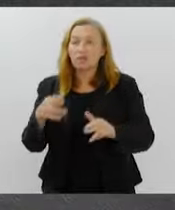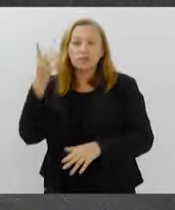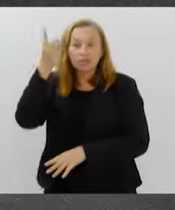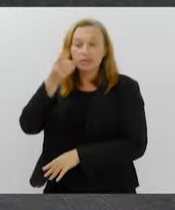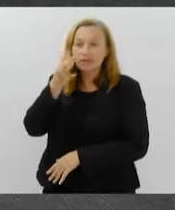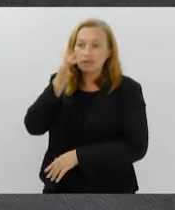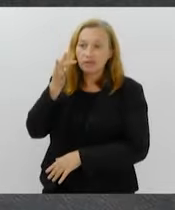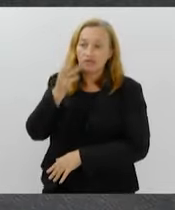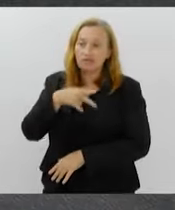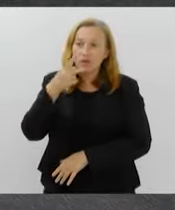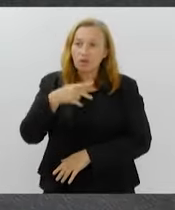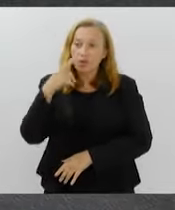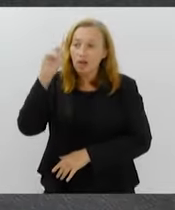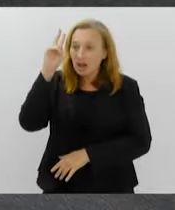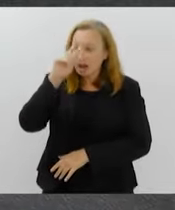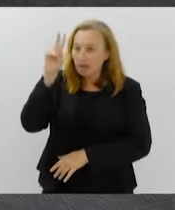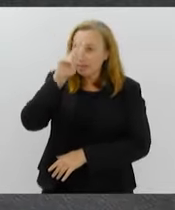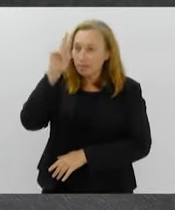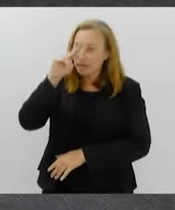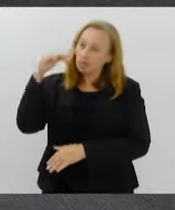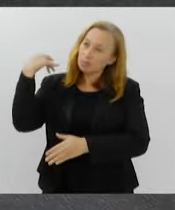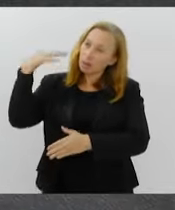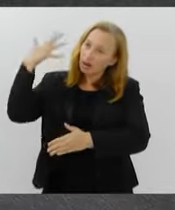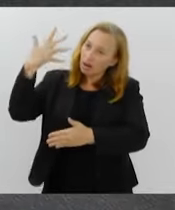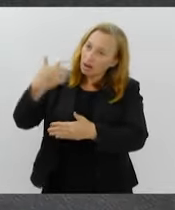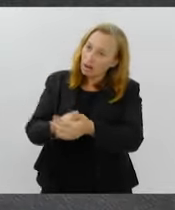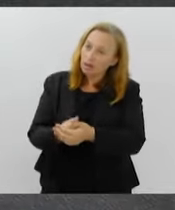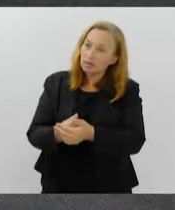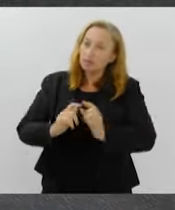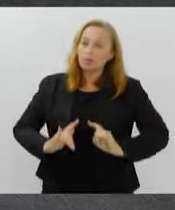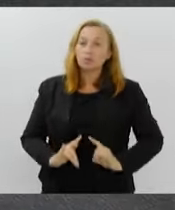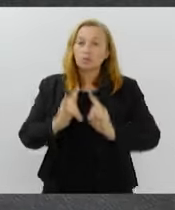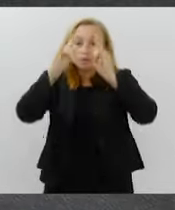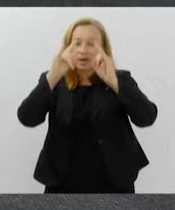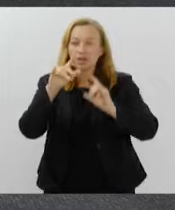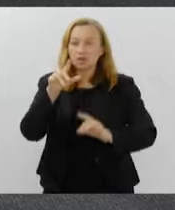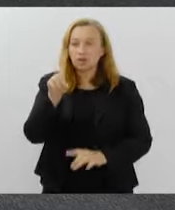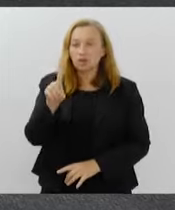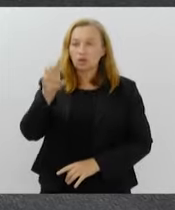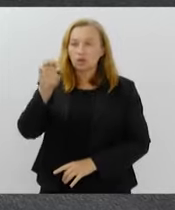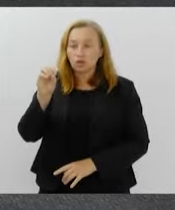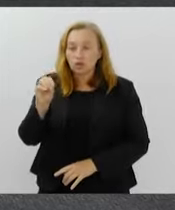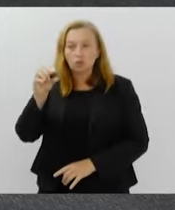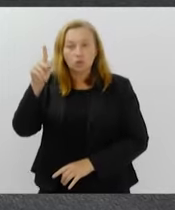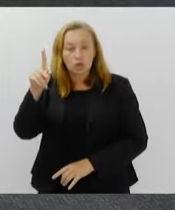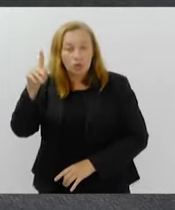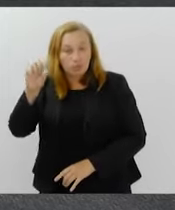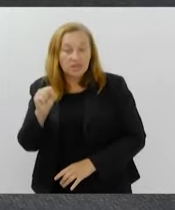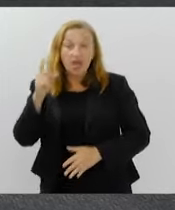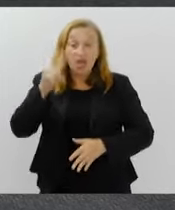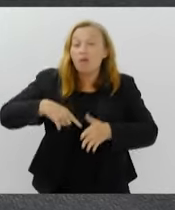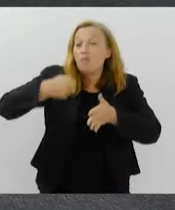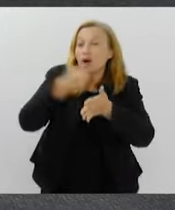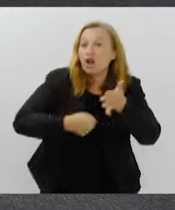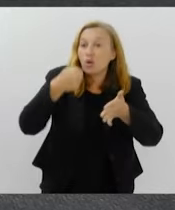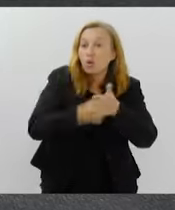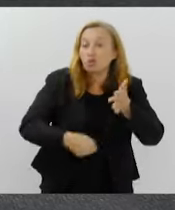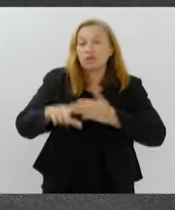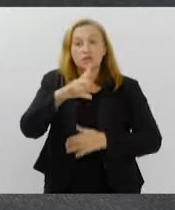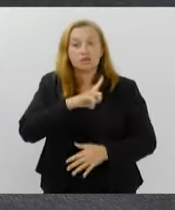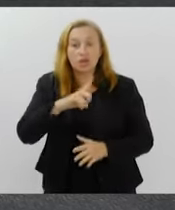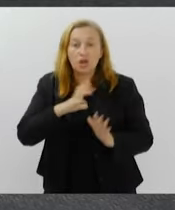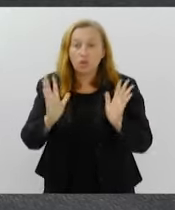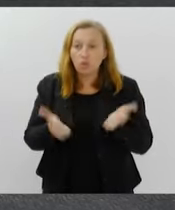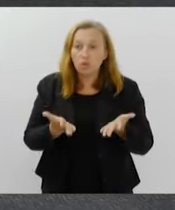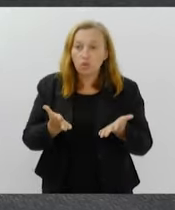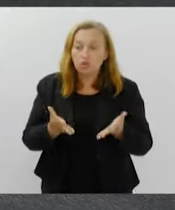falou resgatando a historicidade do prédio do dops é uma luta a gente ter e hoje